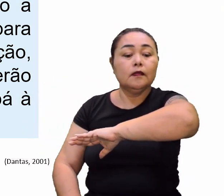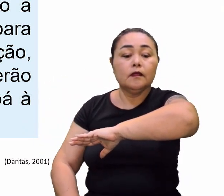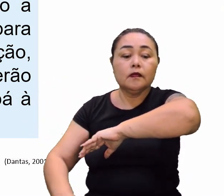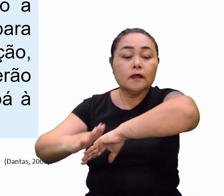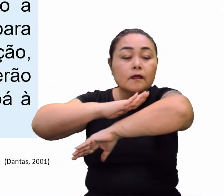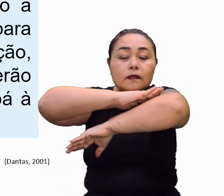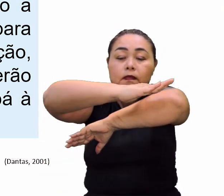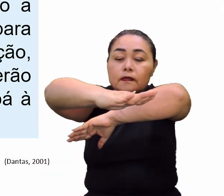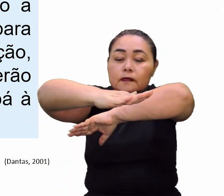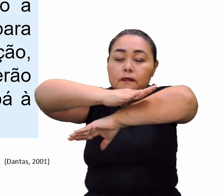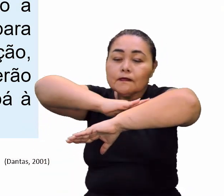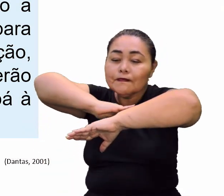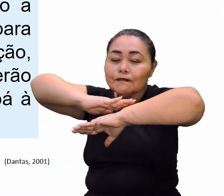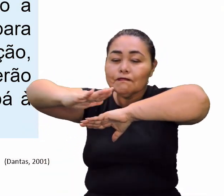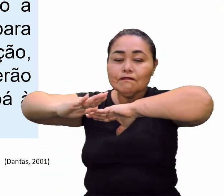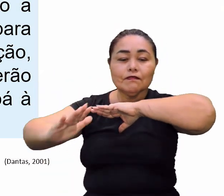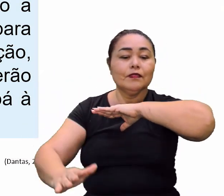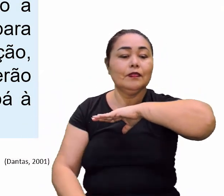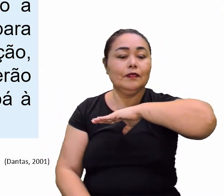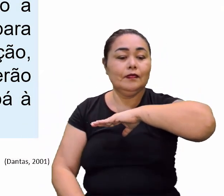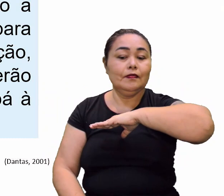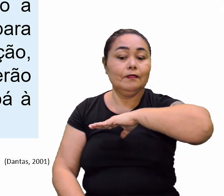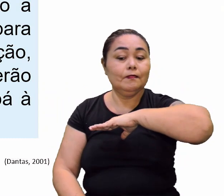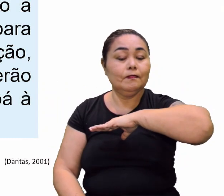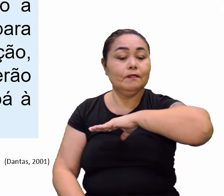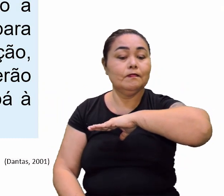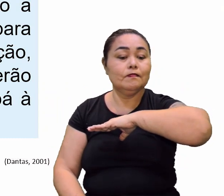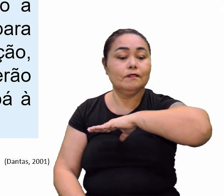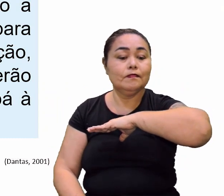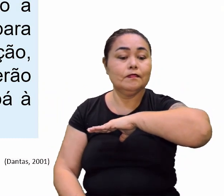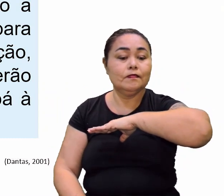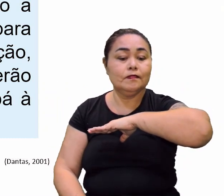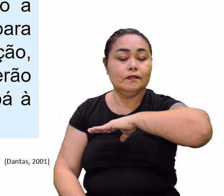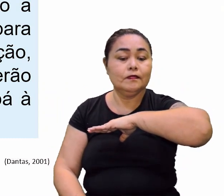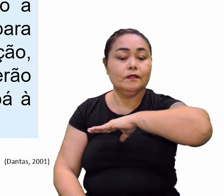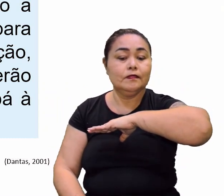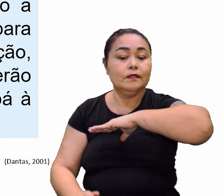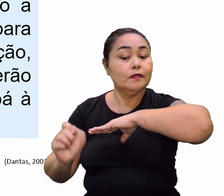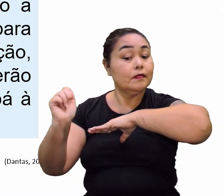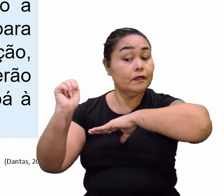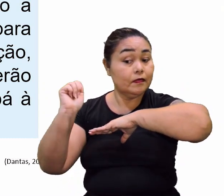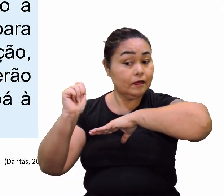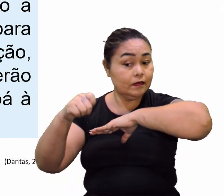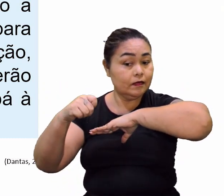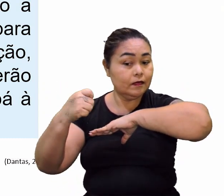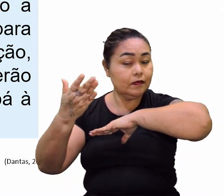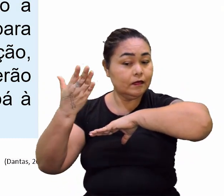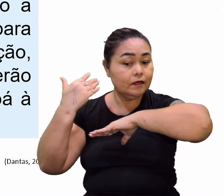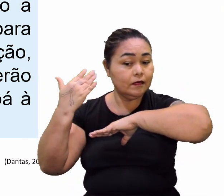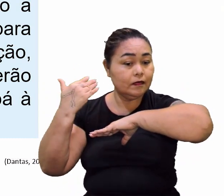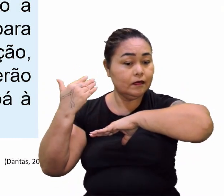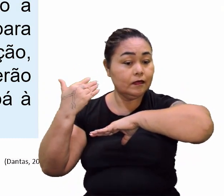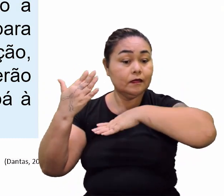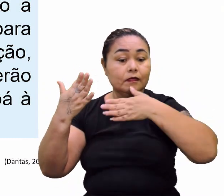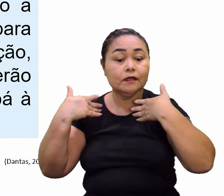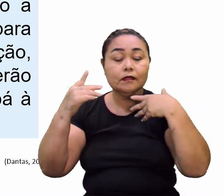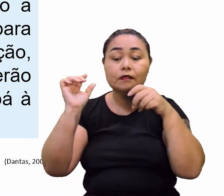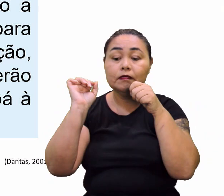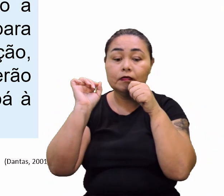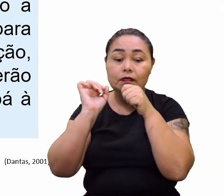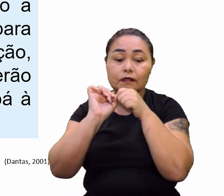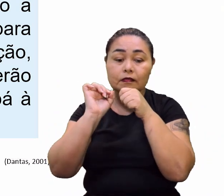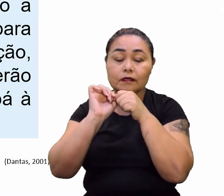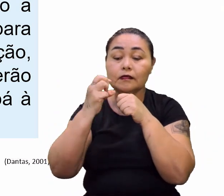Fazer a limpeza da área. Isso. Além da limpeza, terraplanagem, permitindo em época de